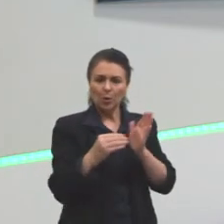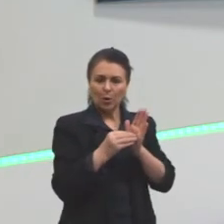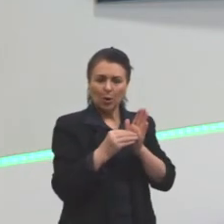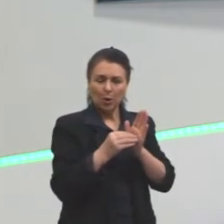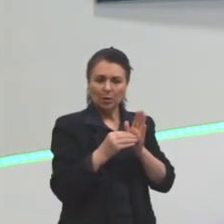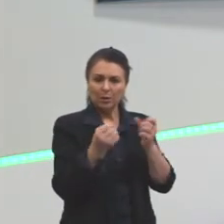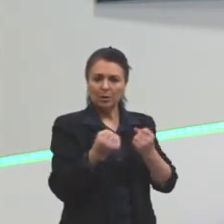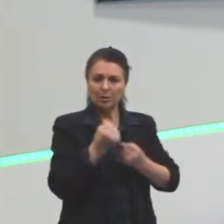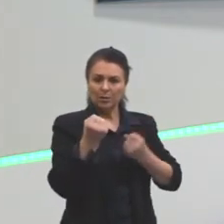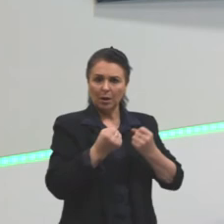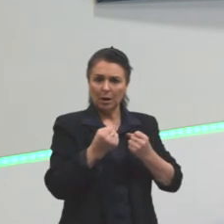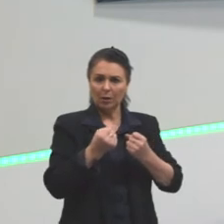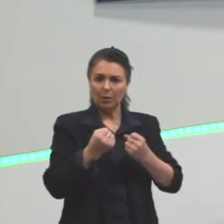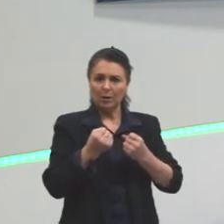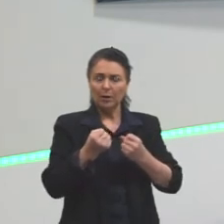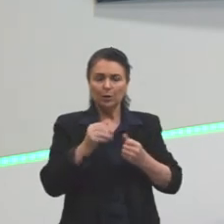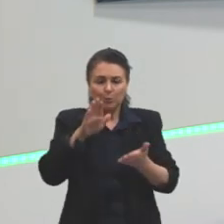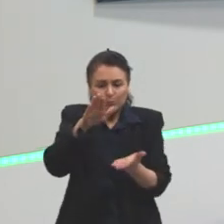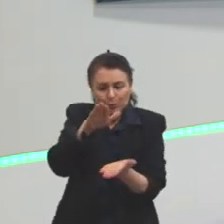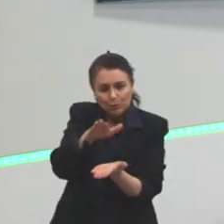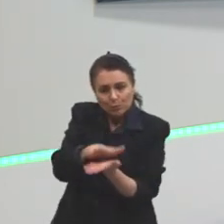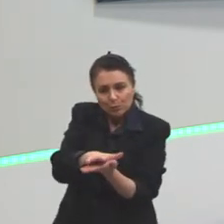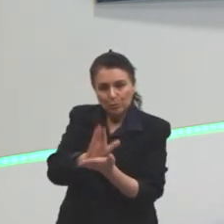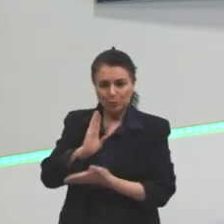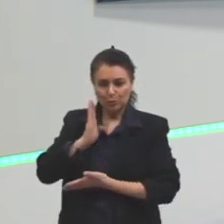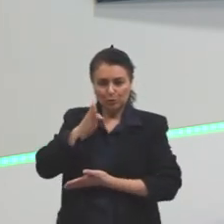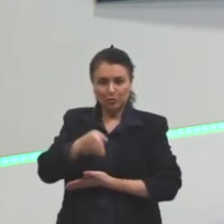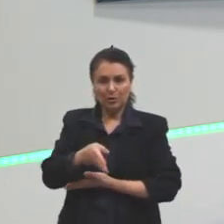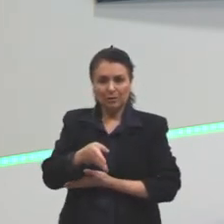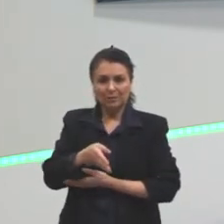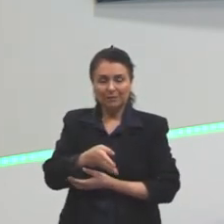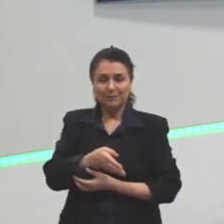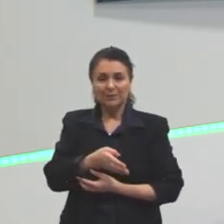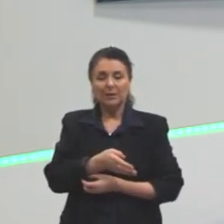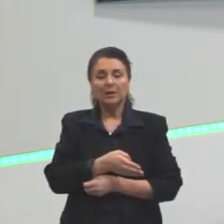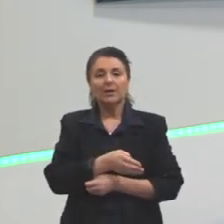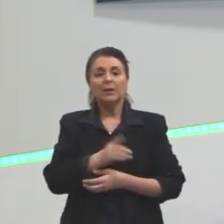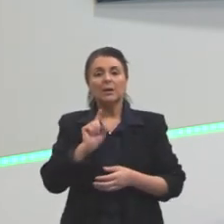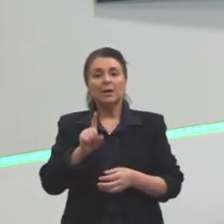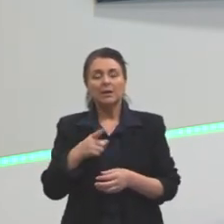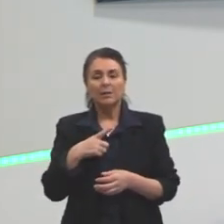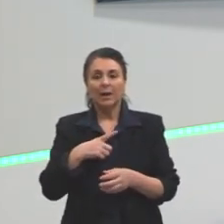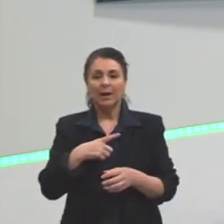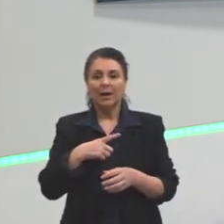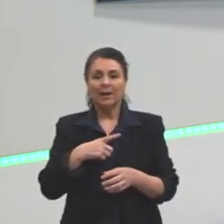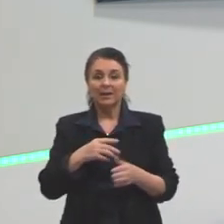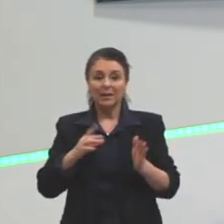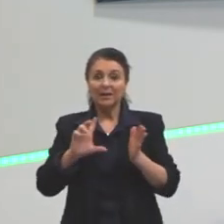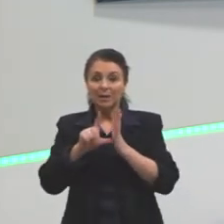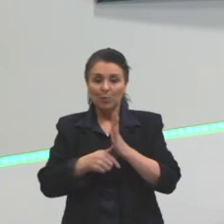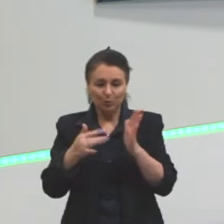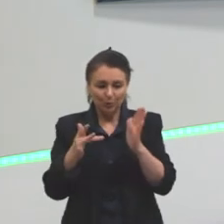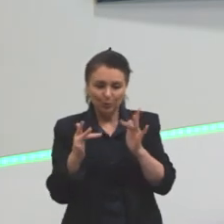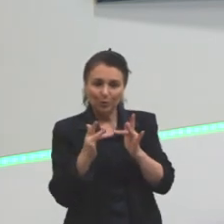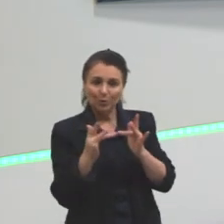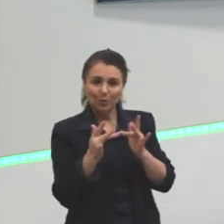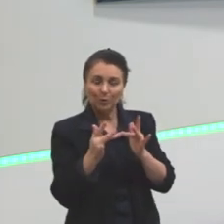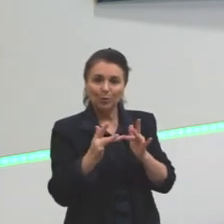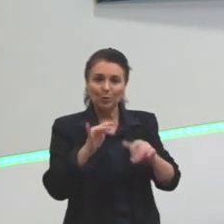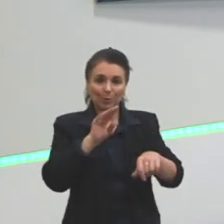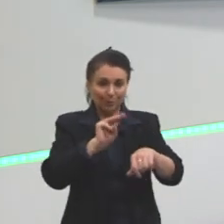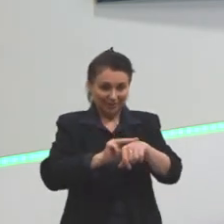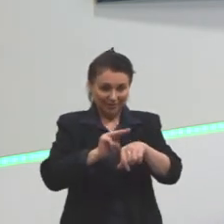eletrizado porque você pisou direto no chão né E claro tem que ser na parte metálica do carro para isso acontecer